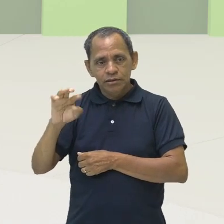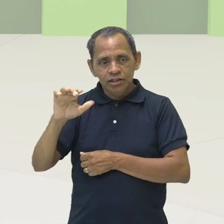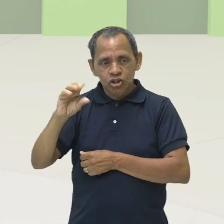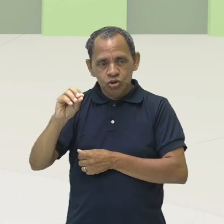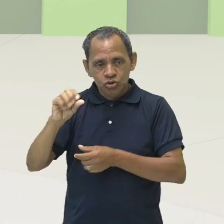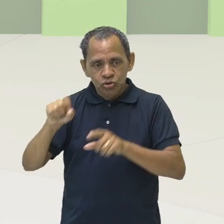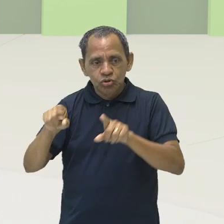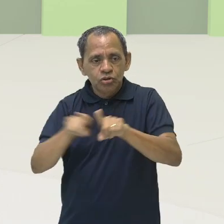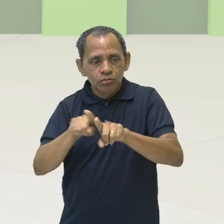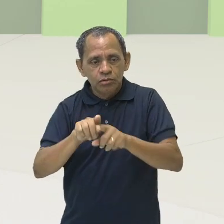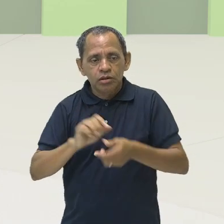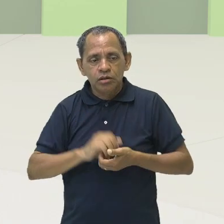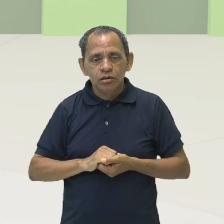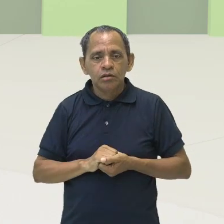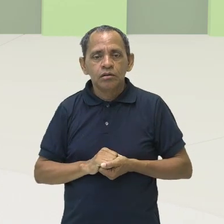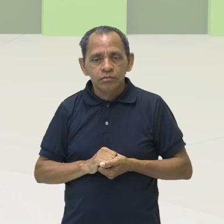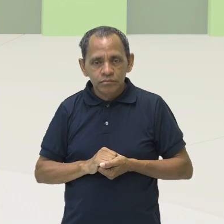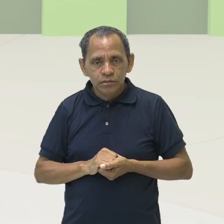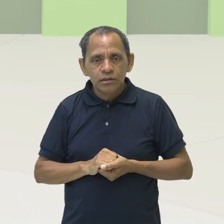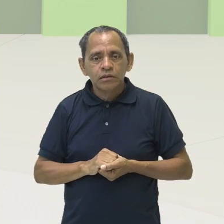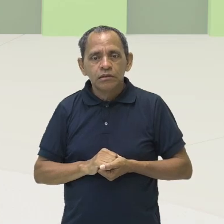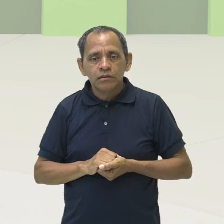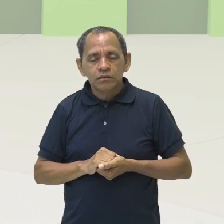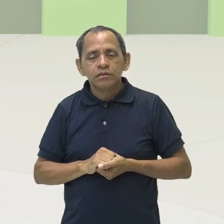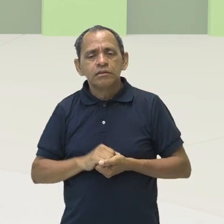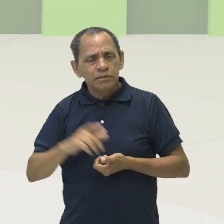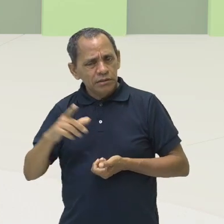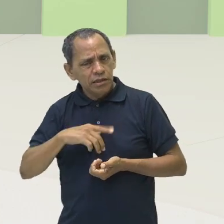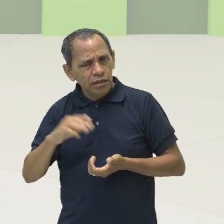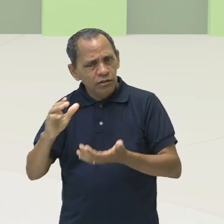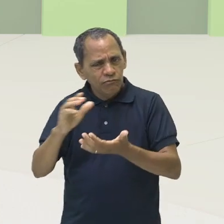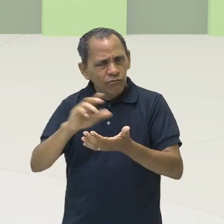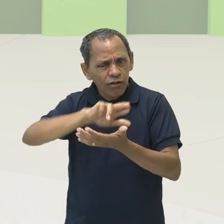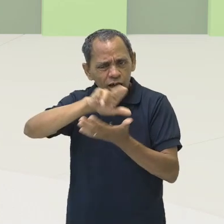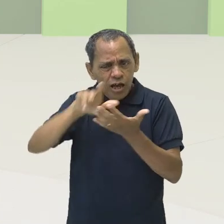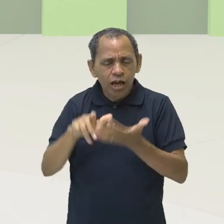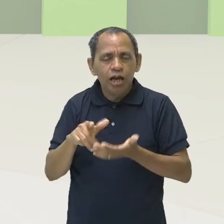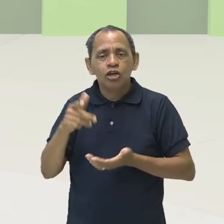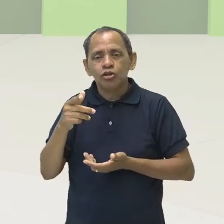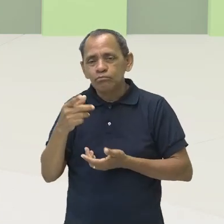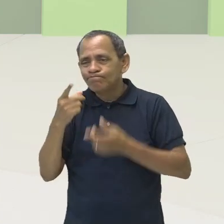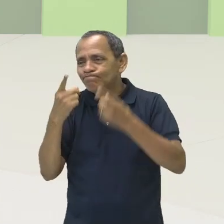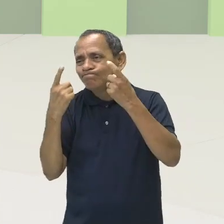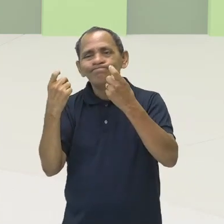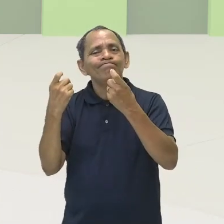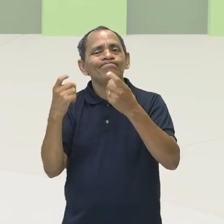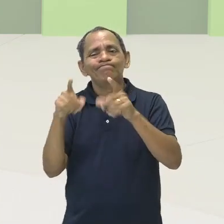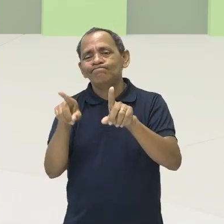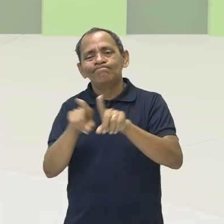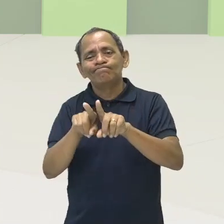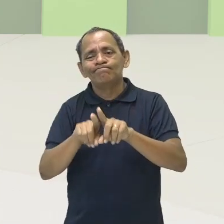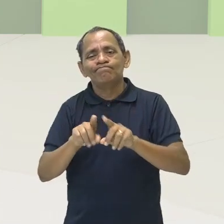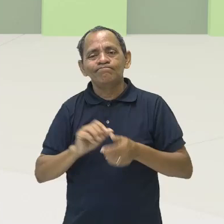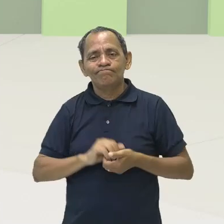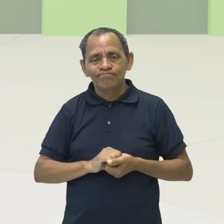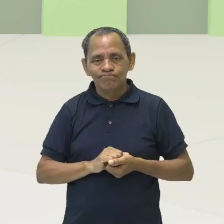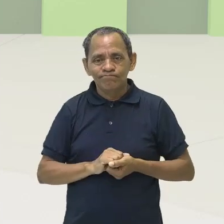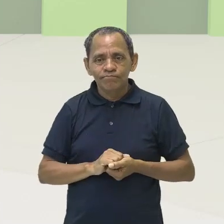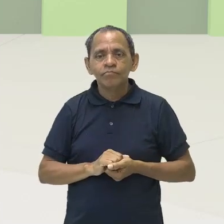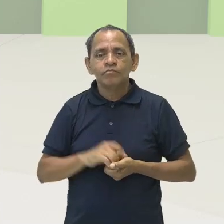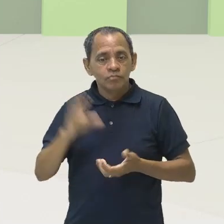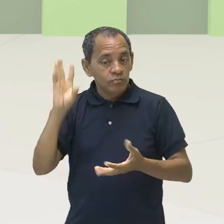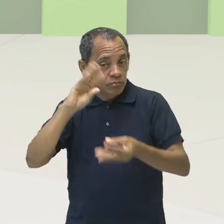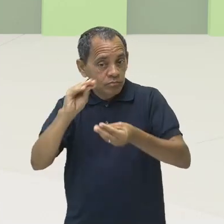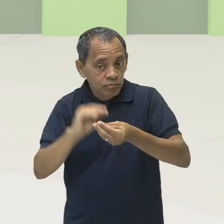nosso redor que a gente nem percebe. Então, aqui nessas imagens vocês podem observar, nós temos compostos orgânicos que eles